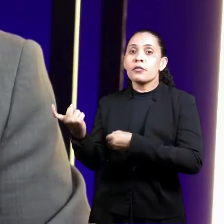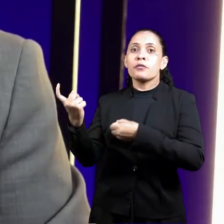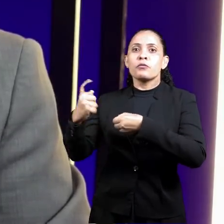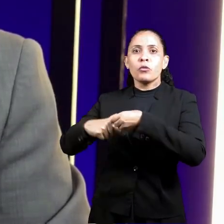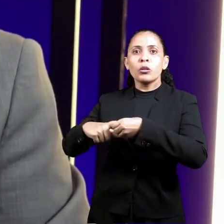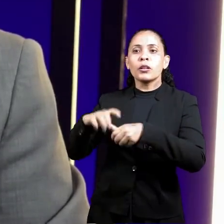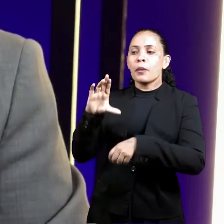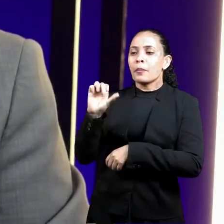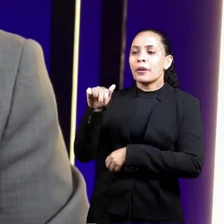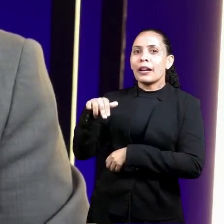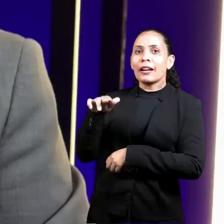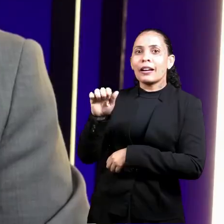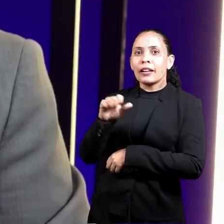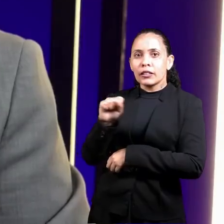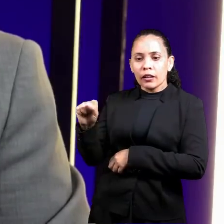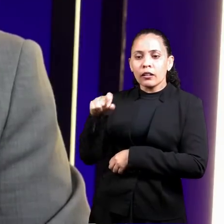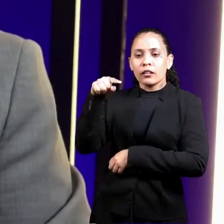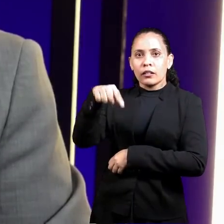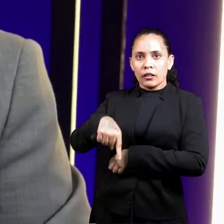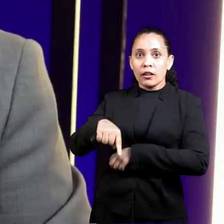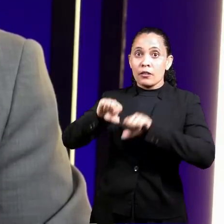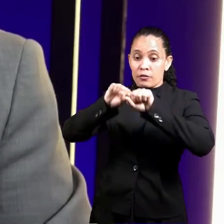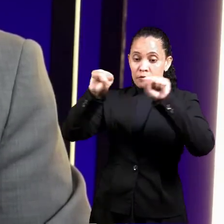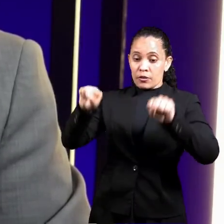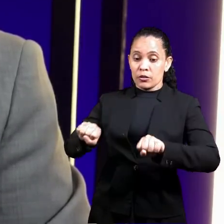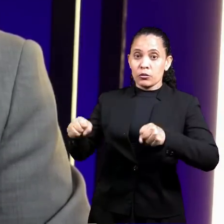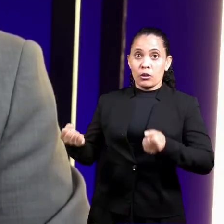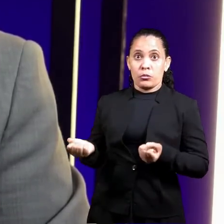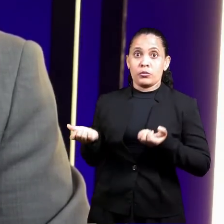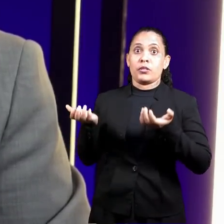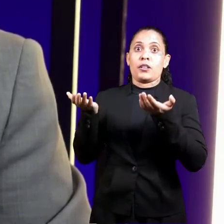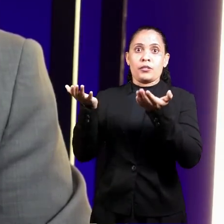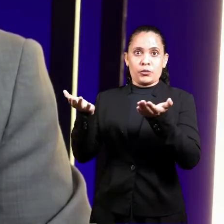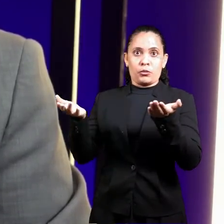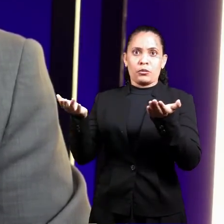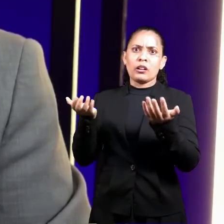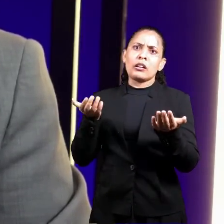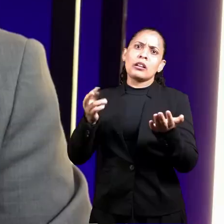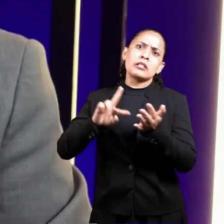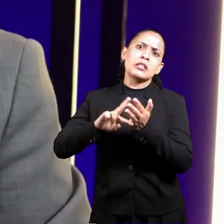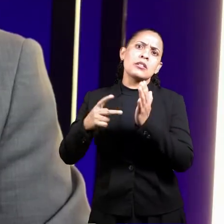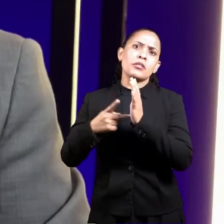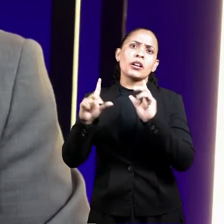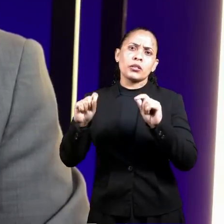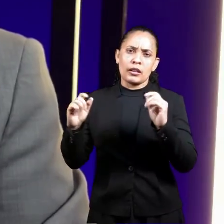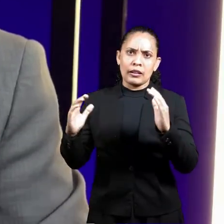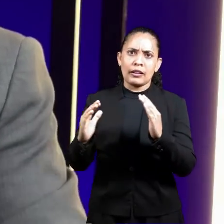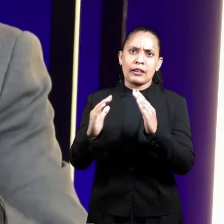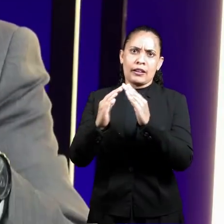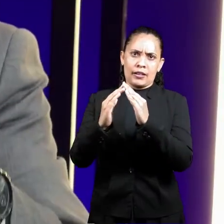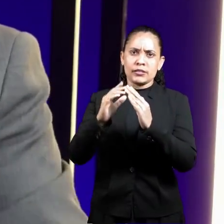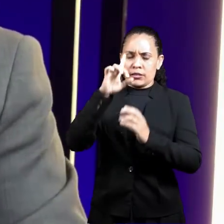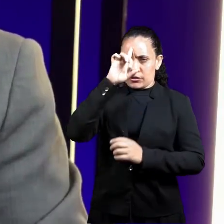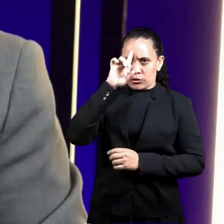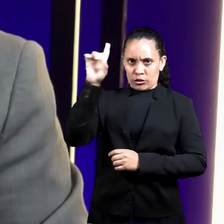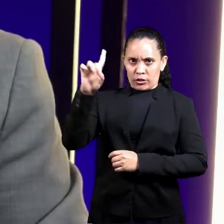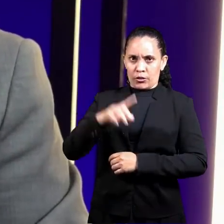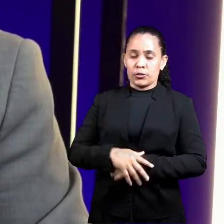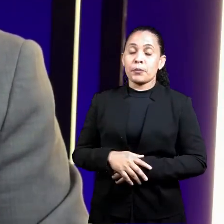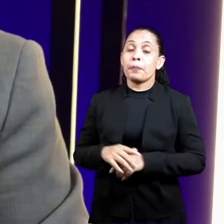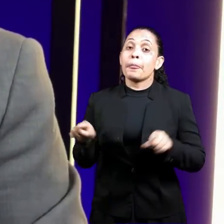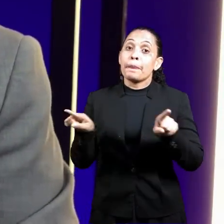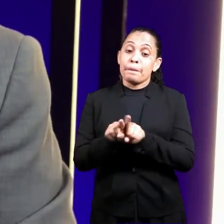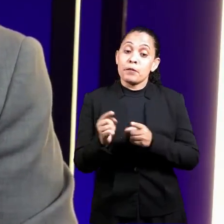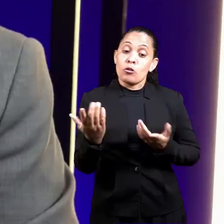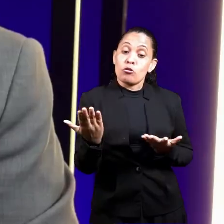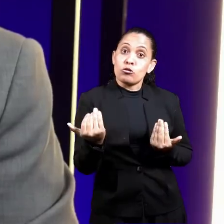altar ali em Betel, né? É a casa de Deus, né? Então, o servo, né, o jovem que está também nos